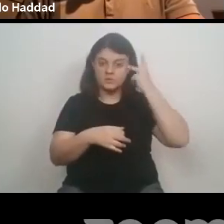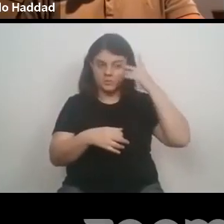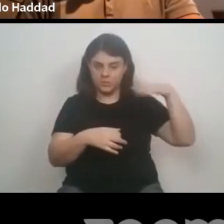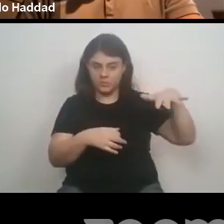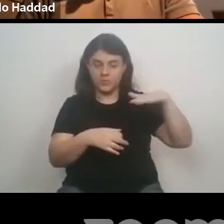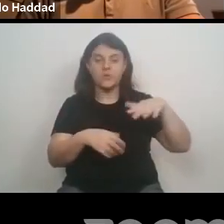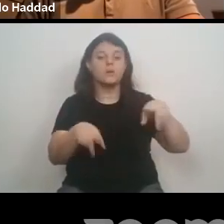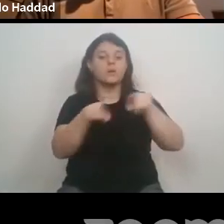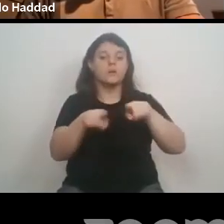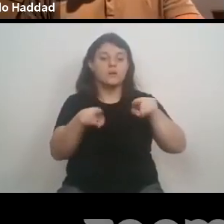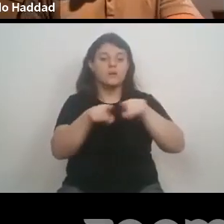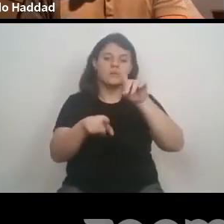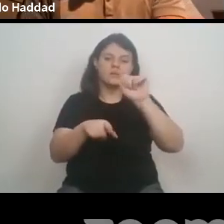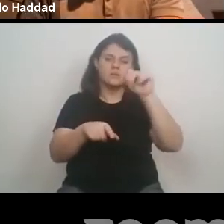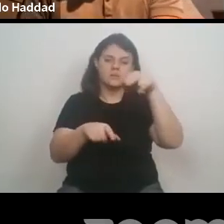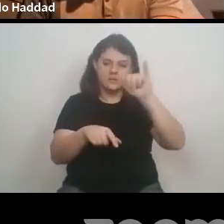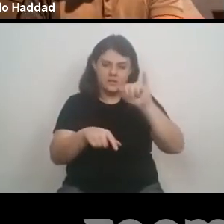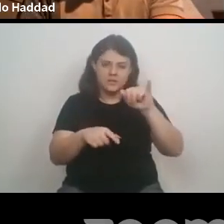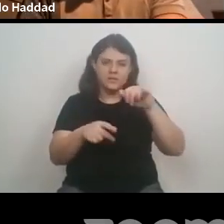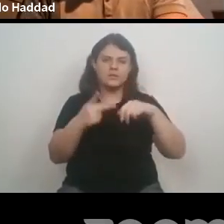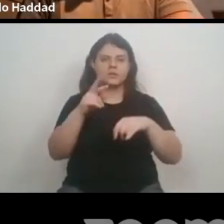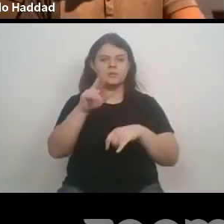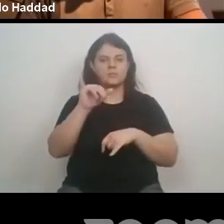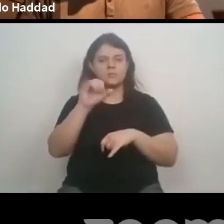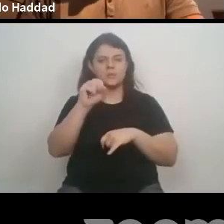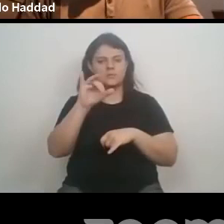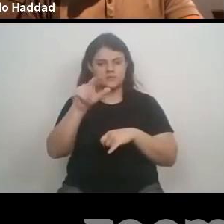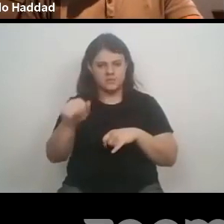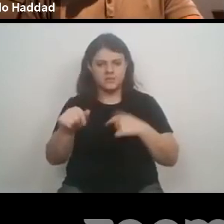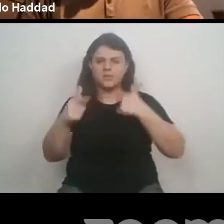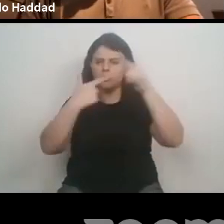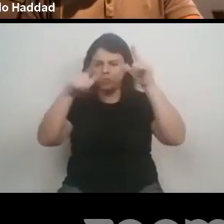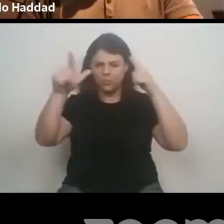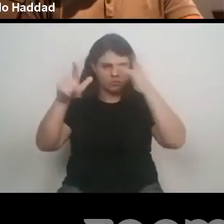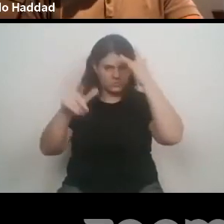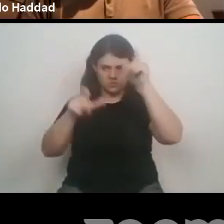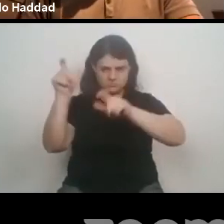como a Dani Galvão, como a Priscila Pamela, e como outras colegas,